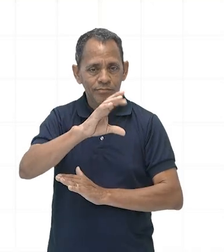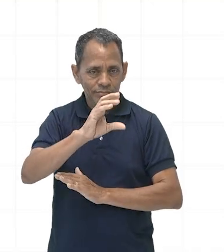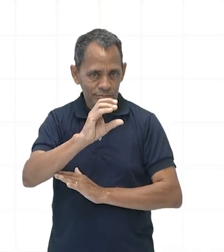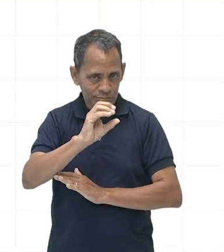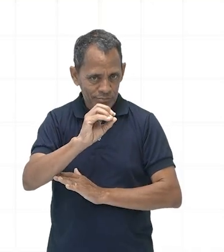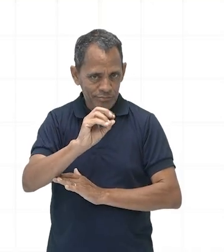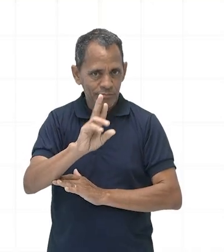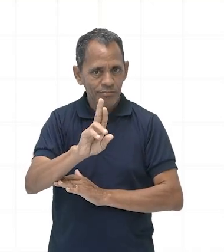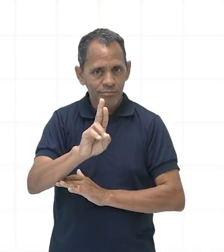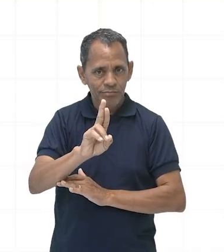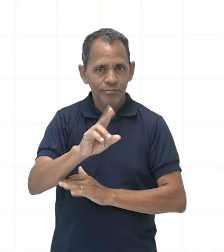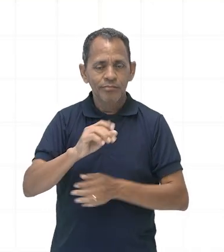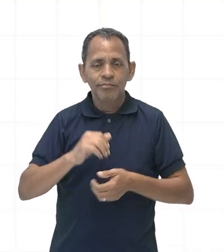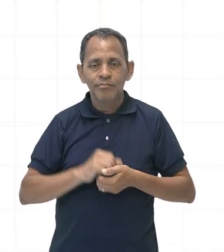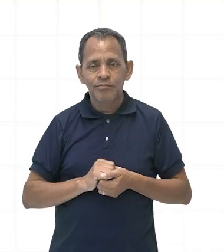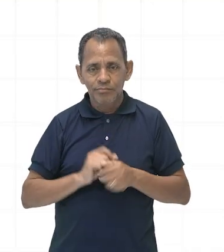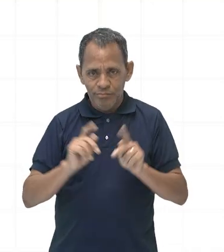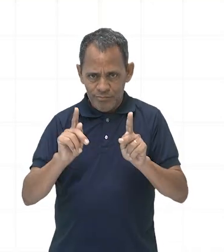90.